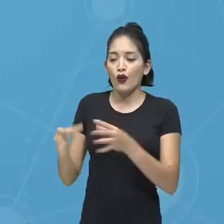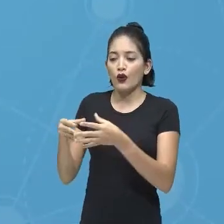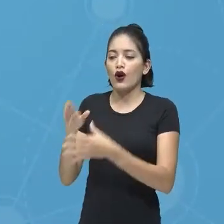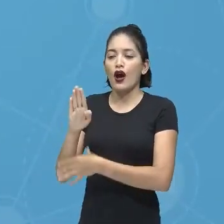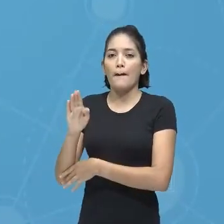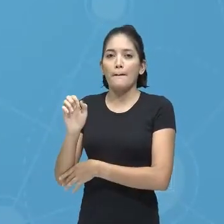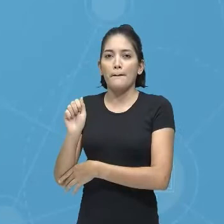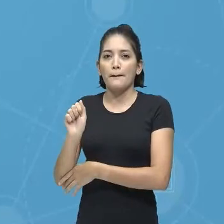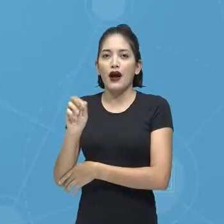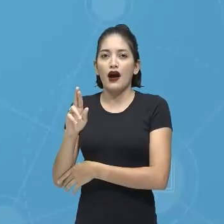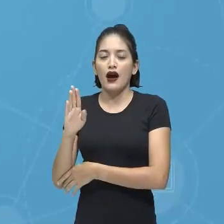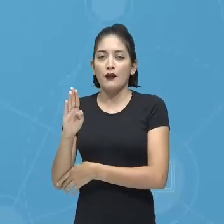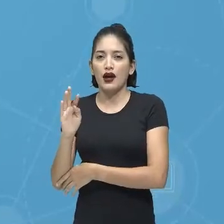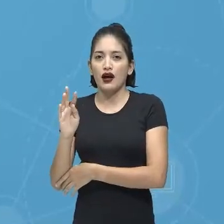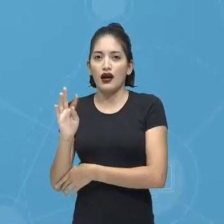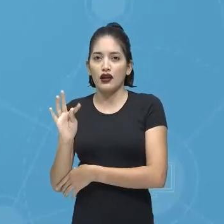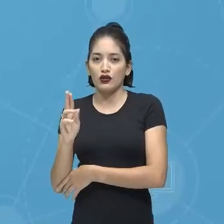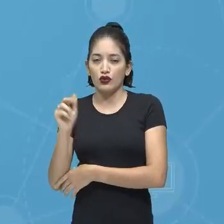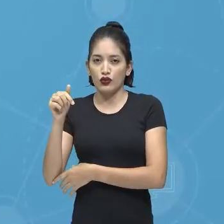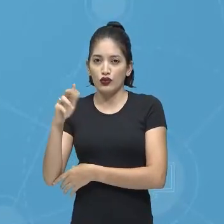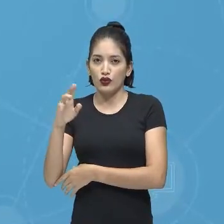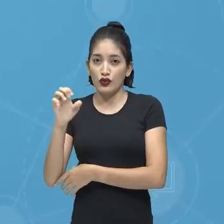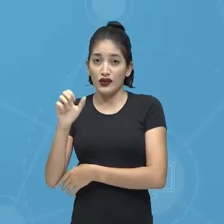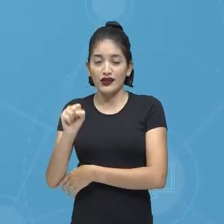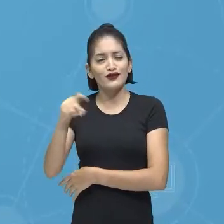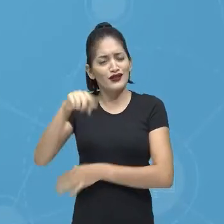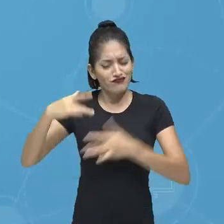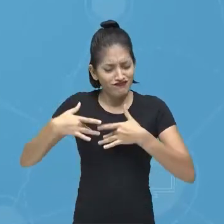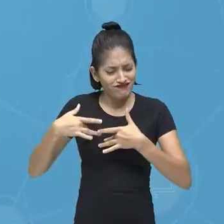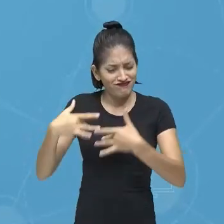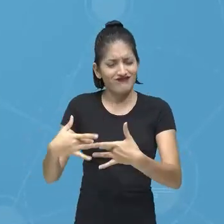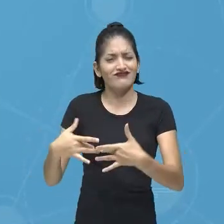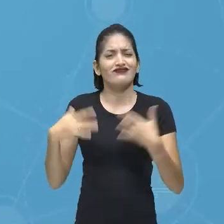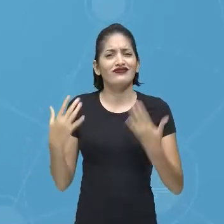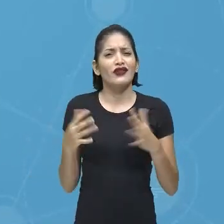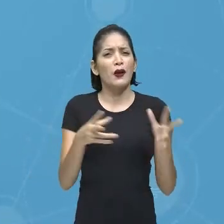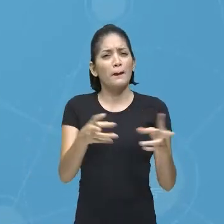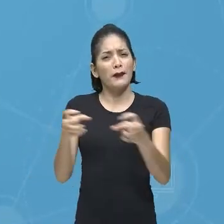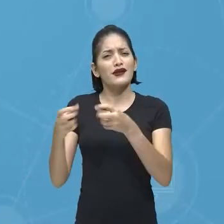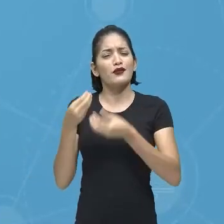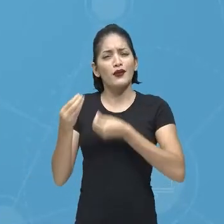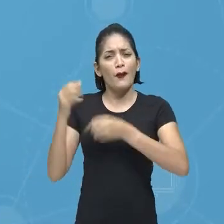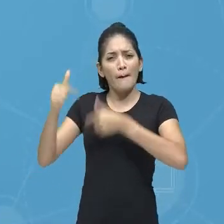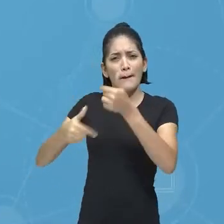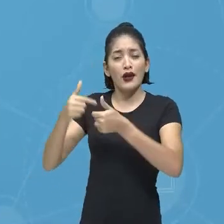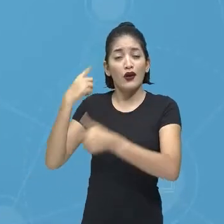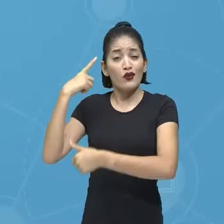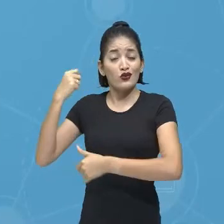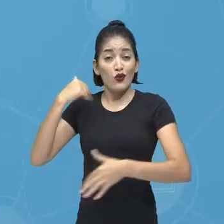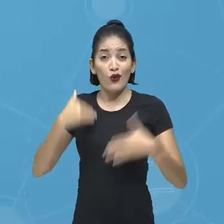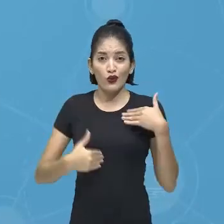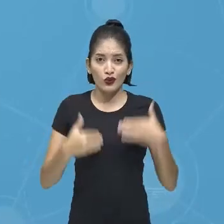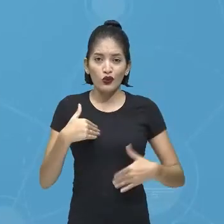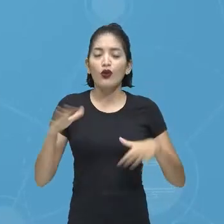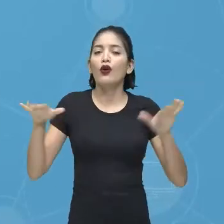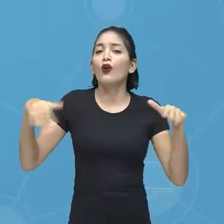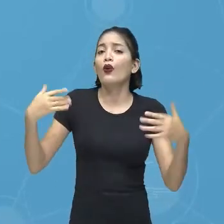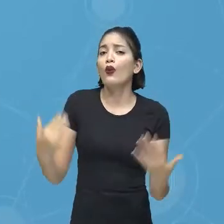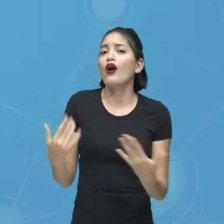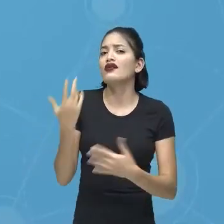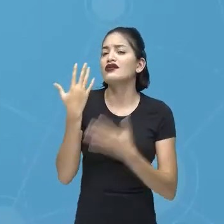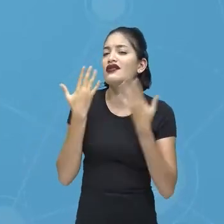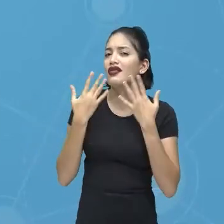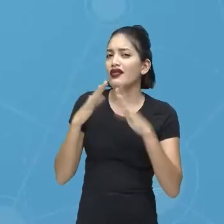vocês vão ficar apaixonados por esse grupo e perceberem como eles trabalham a questão do som corporal. Quais são os sons